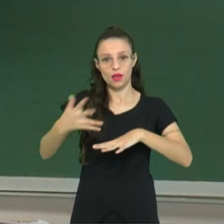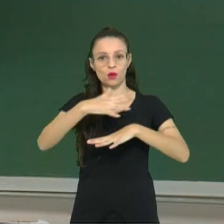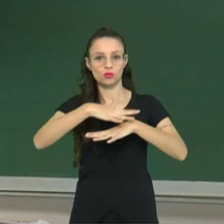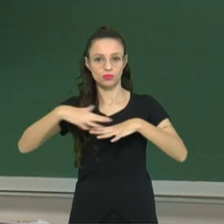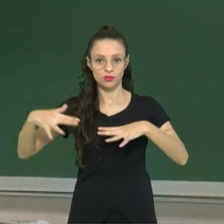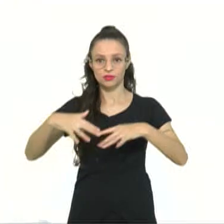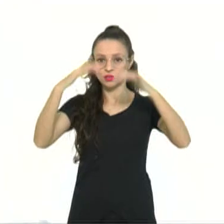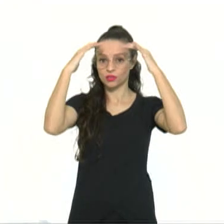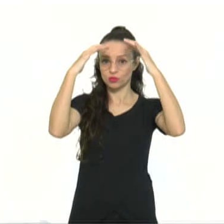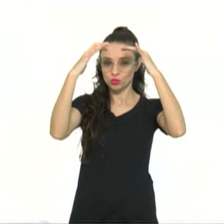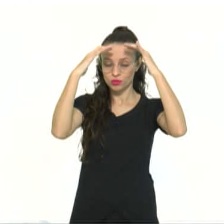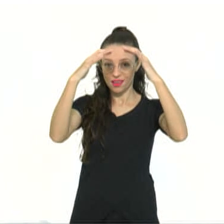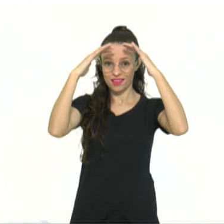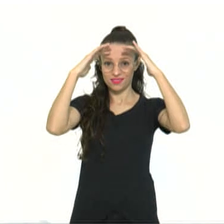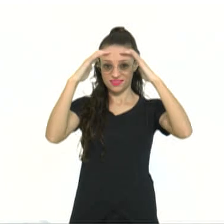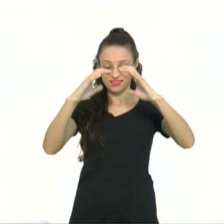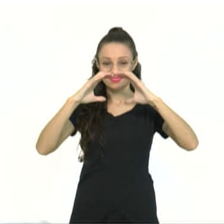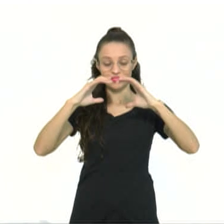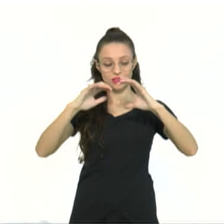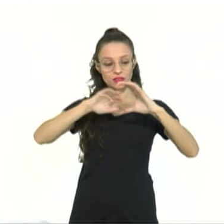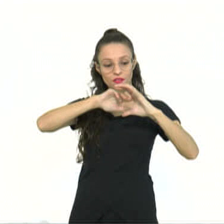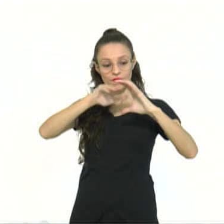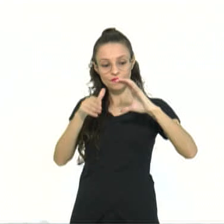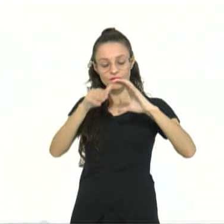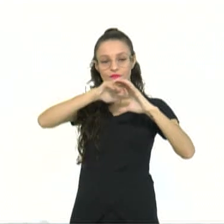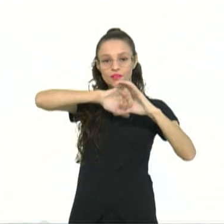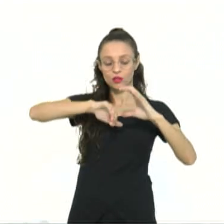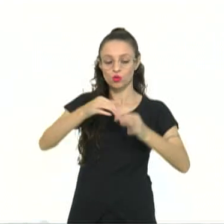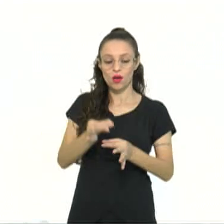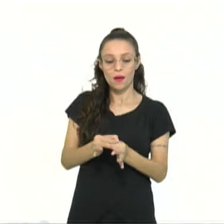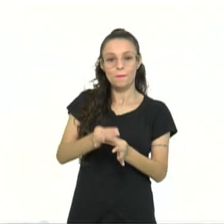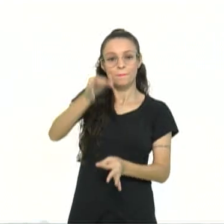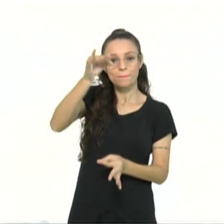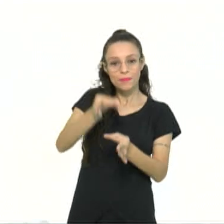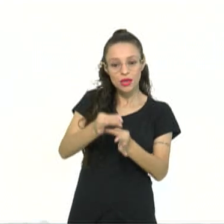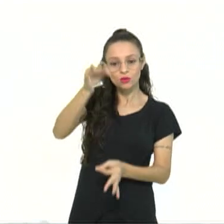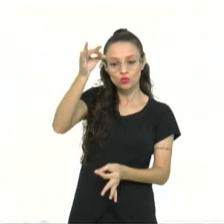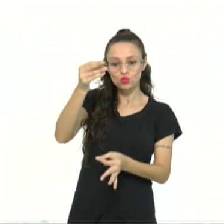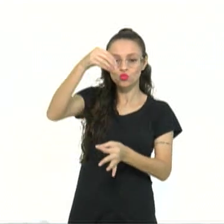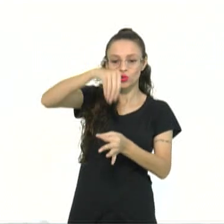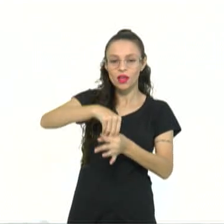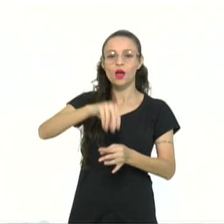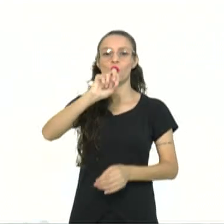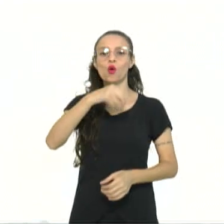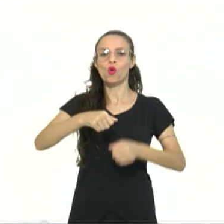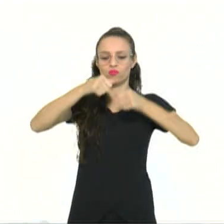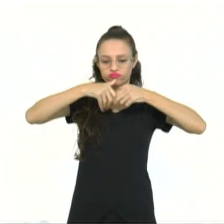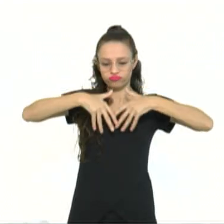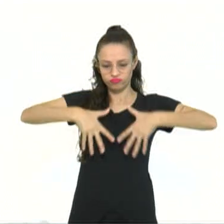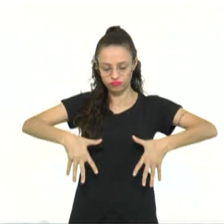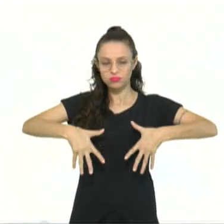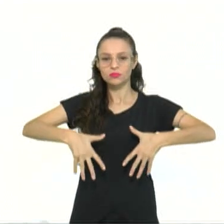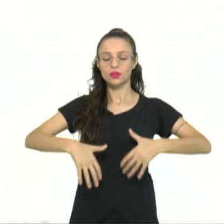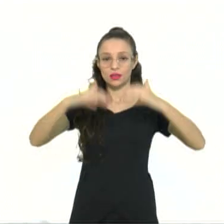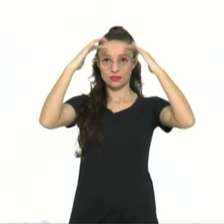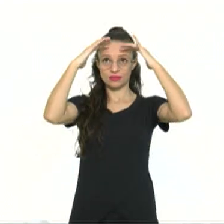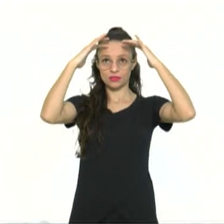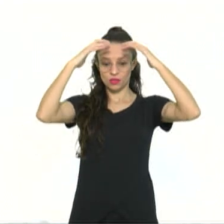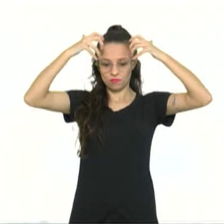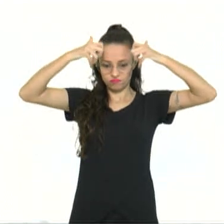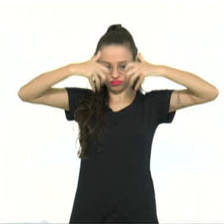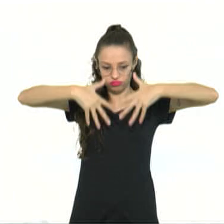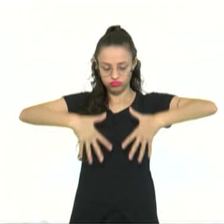doenças que afetam o encéfalo, a medula espinal ou os diferentes nervos que estão distribuídos pelo nosso corpo, né? Ou seja, o sistema nervoso central